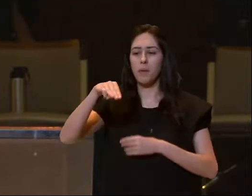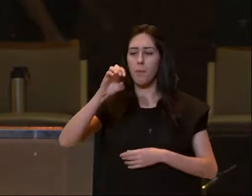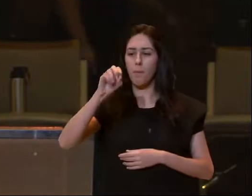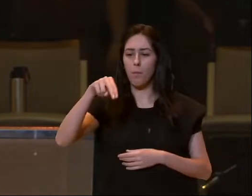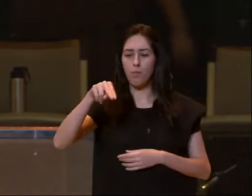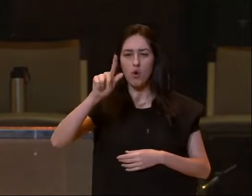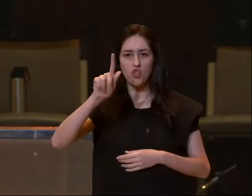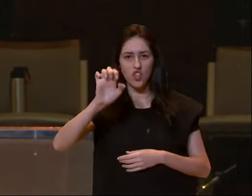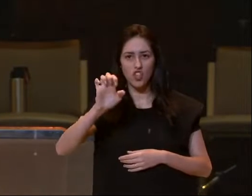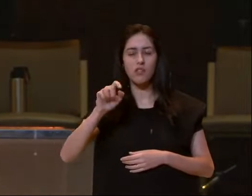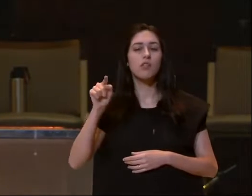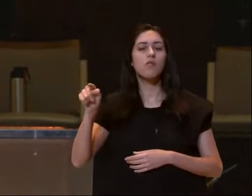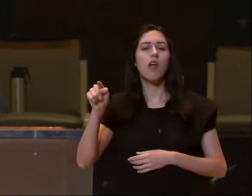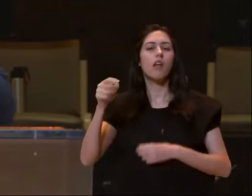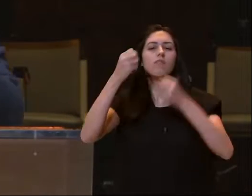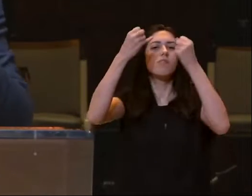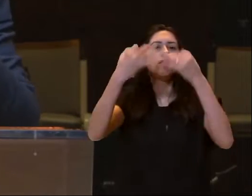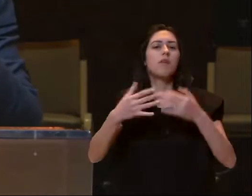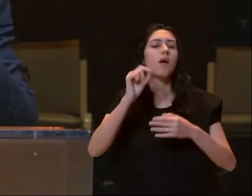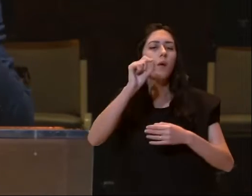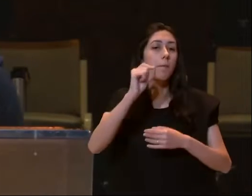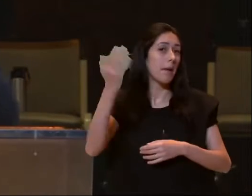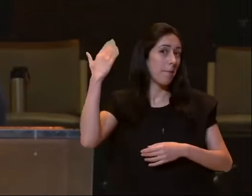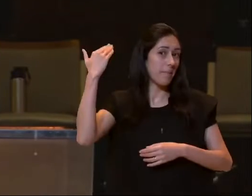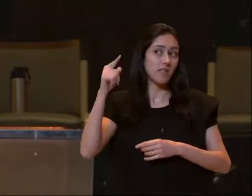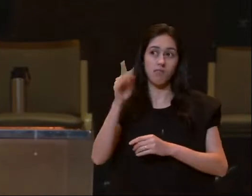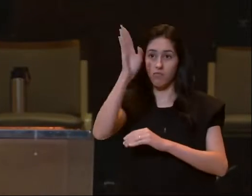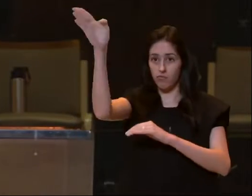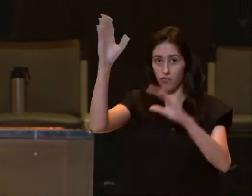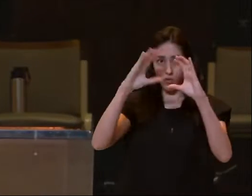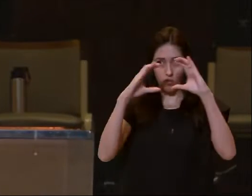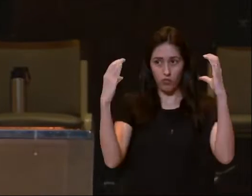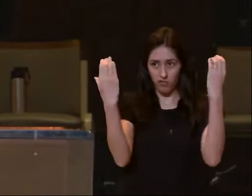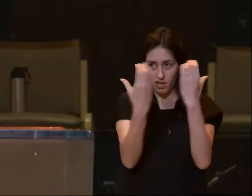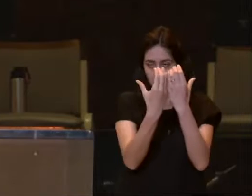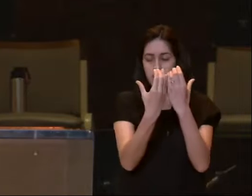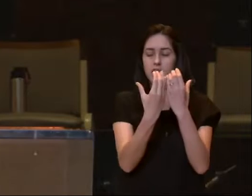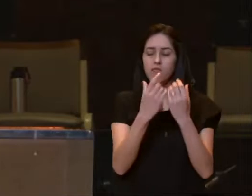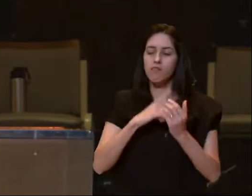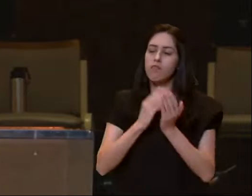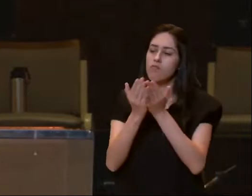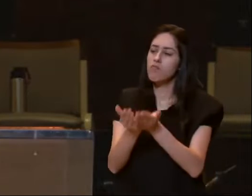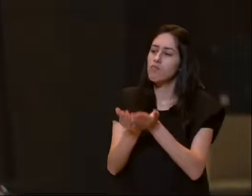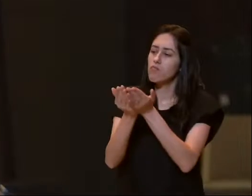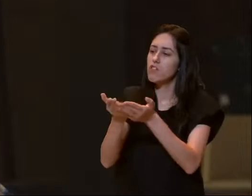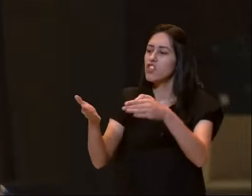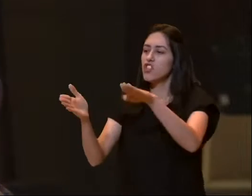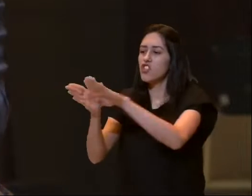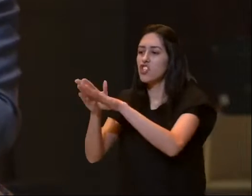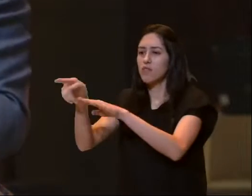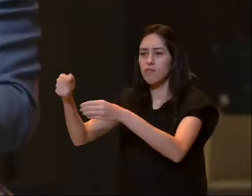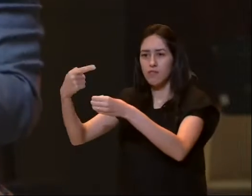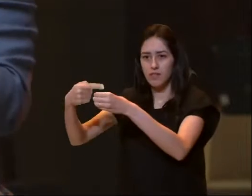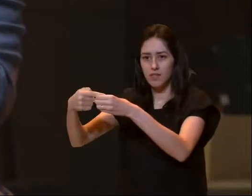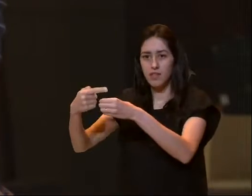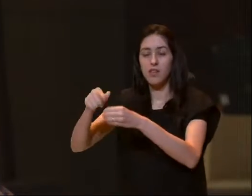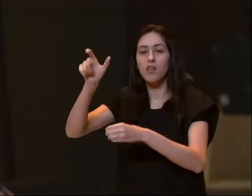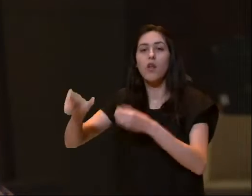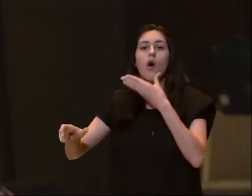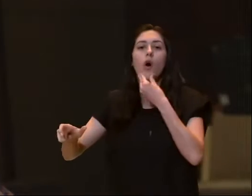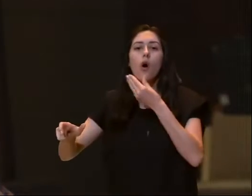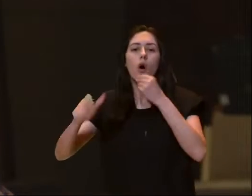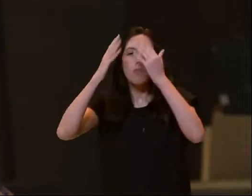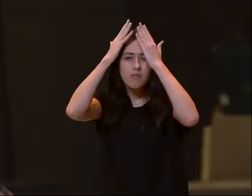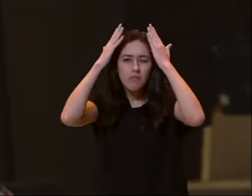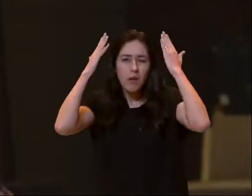quando ele vai para uma conferência e desembarca numa determinada cidade, e um senhor de cabelos